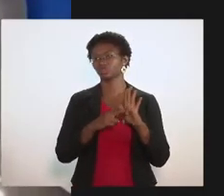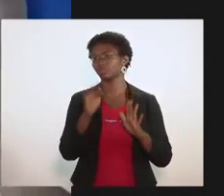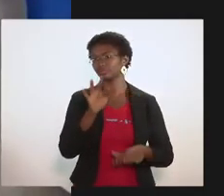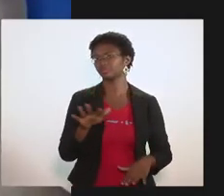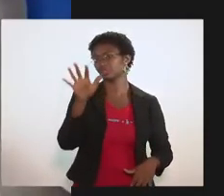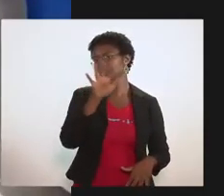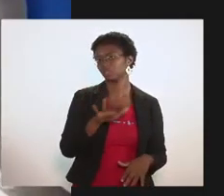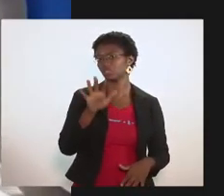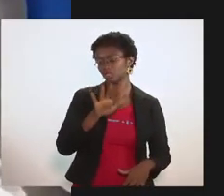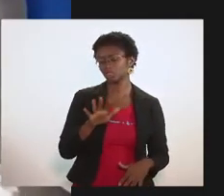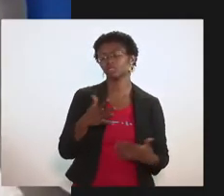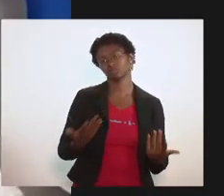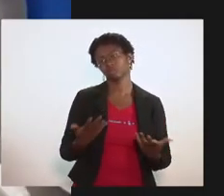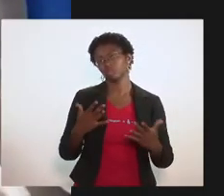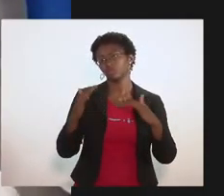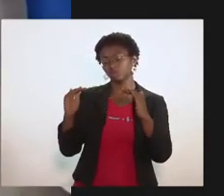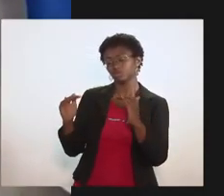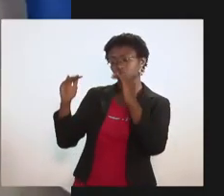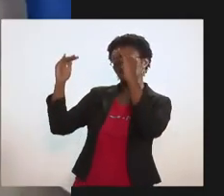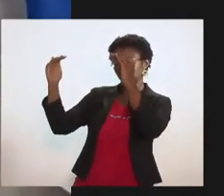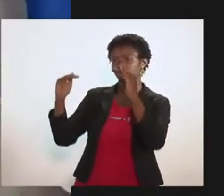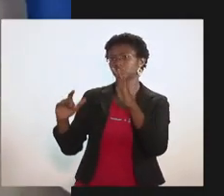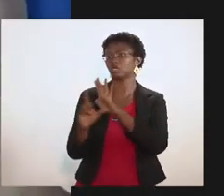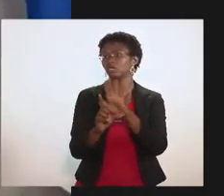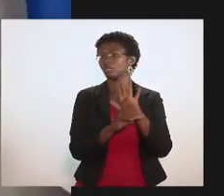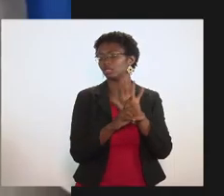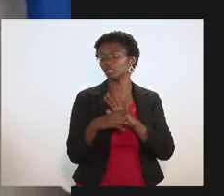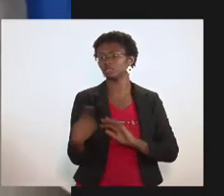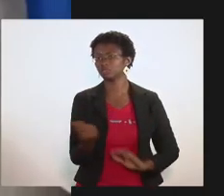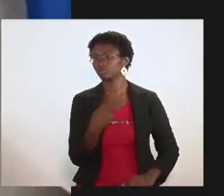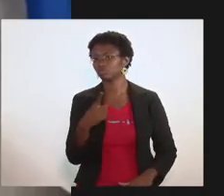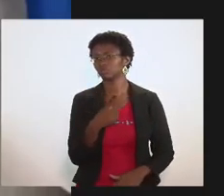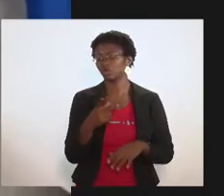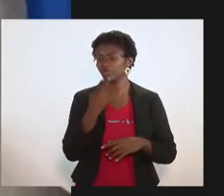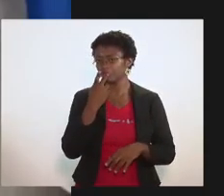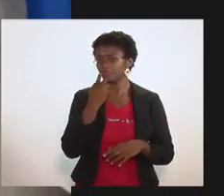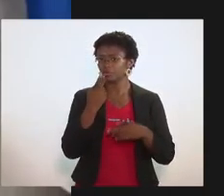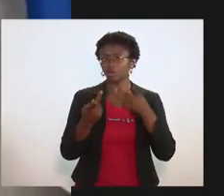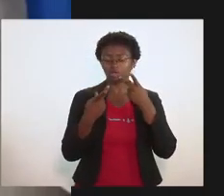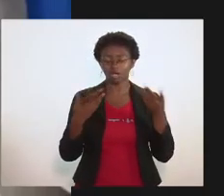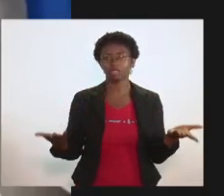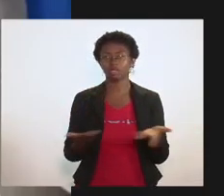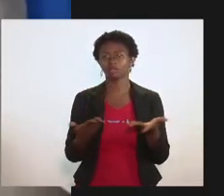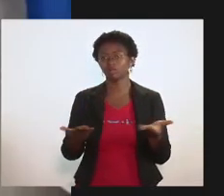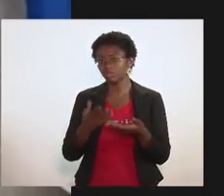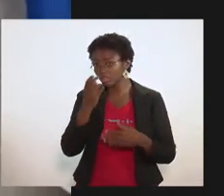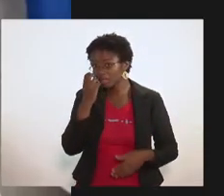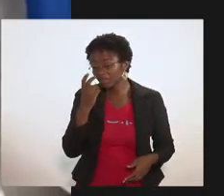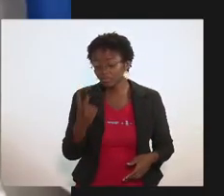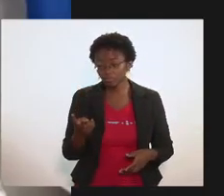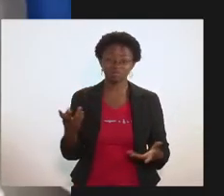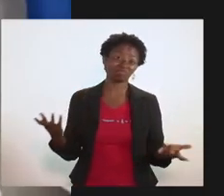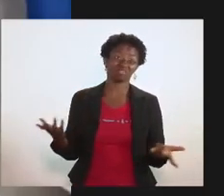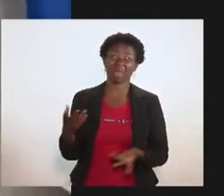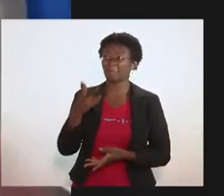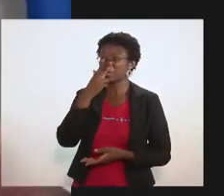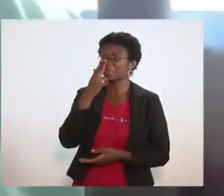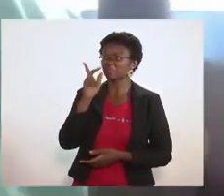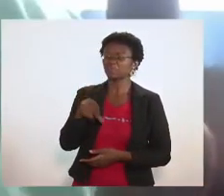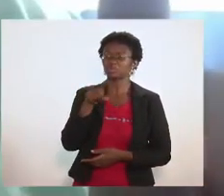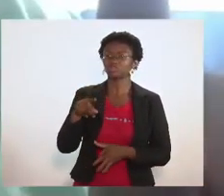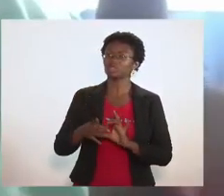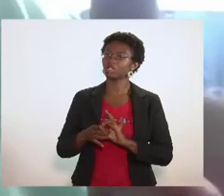julgando, avaliando aqui, que possa ser, ao final, encarado, por independente da religião que seja, mas como algo contrário